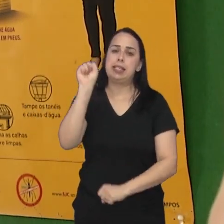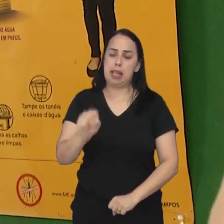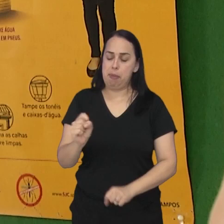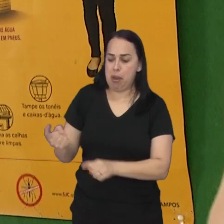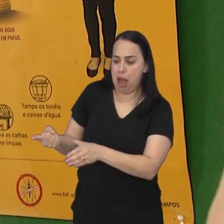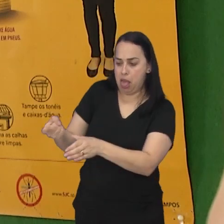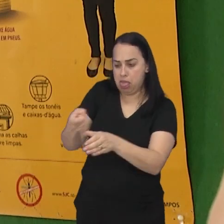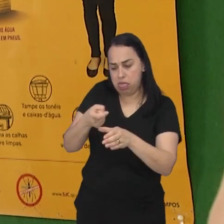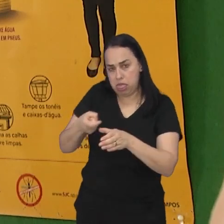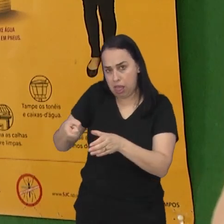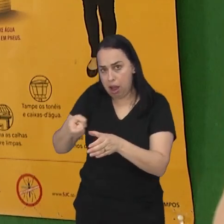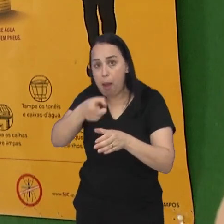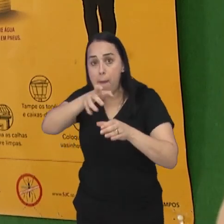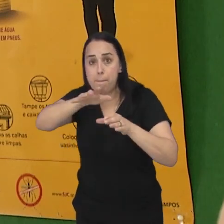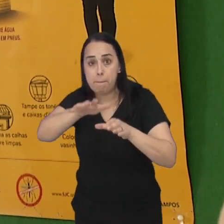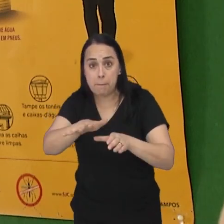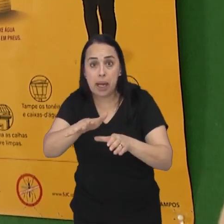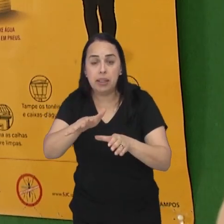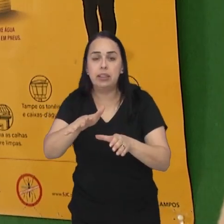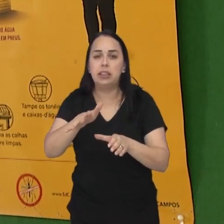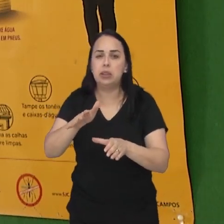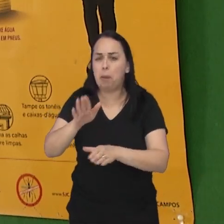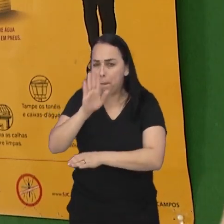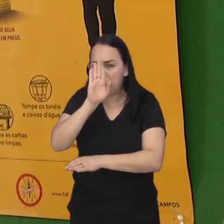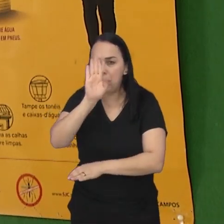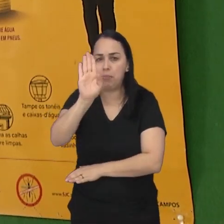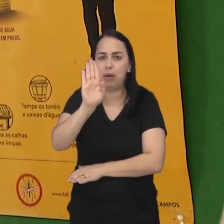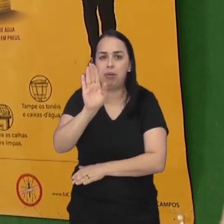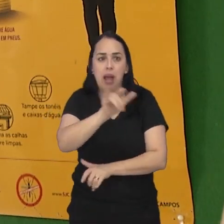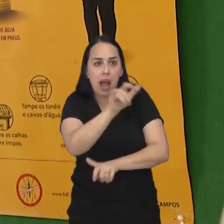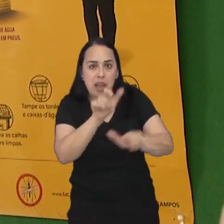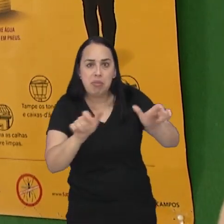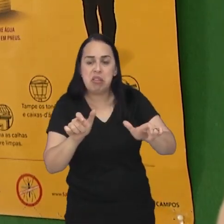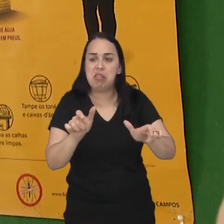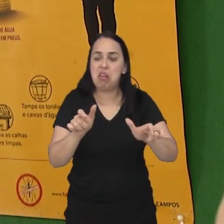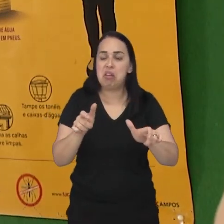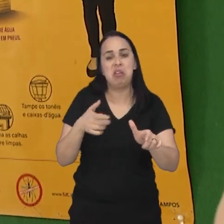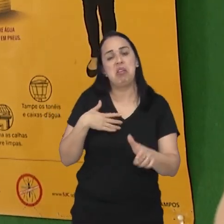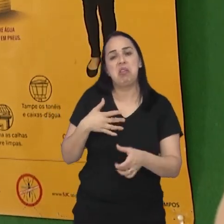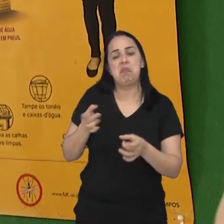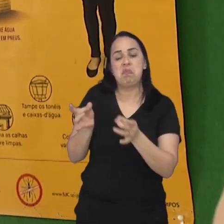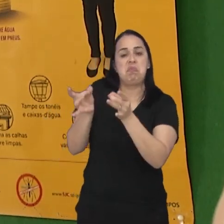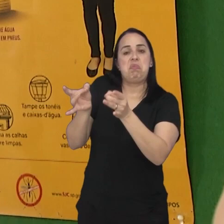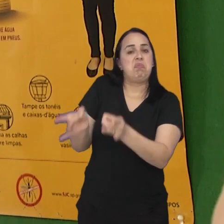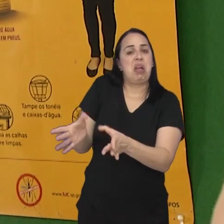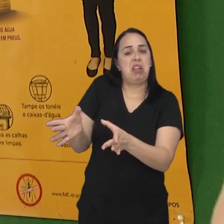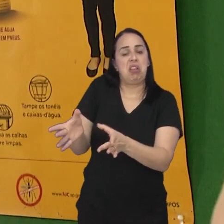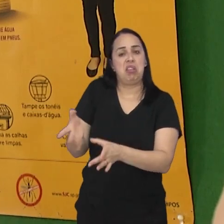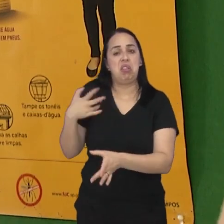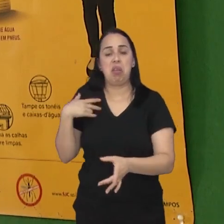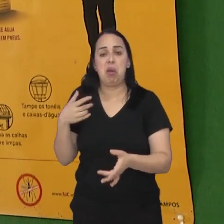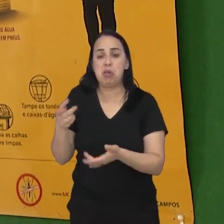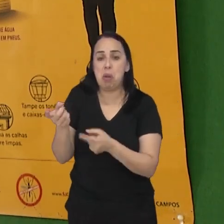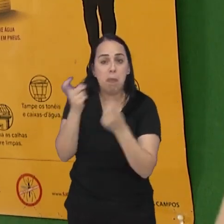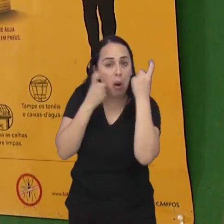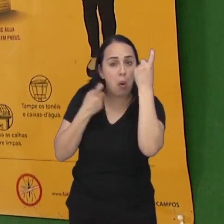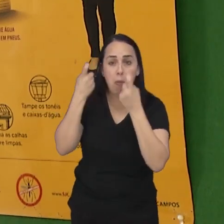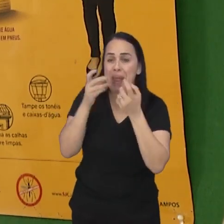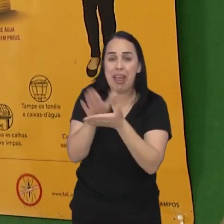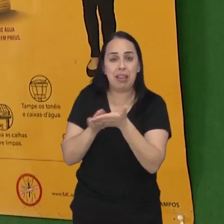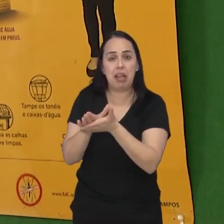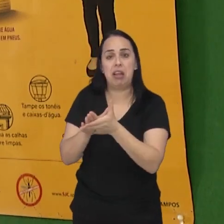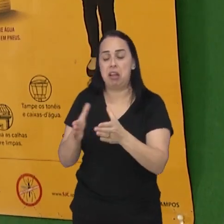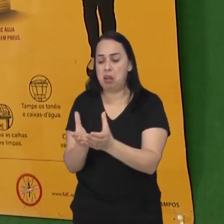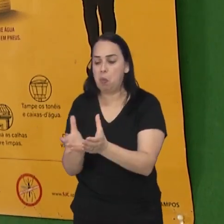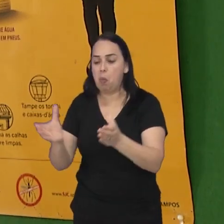ter contribuído, sim, para o encontro de mais larvas. Mas o fator preponderante é o munícipe está deixando a presença de criadouros